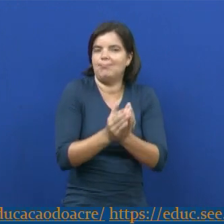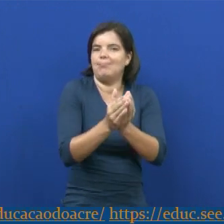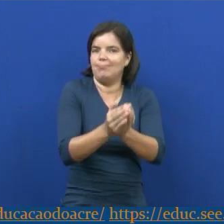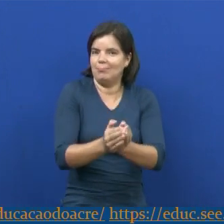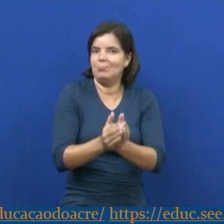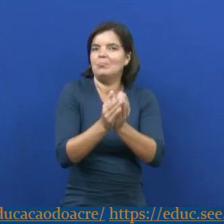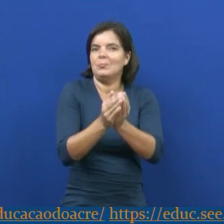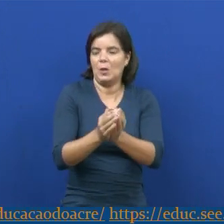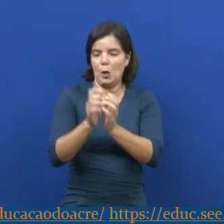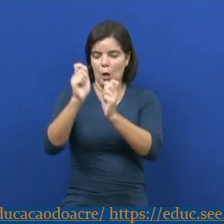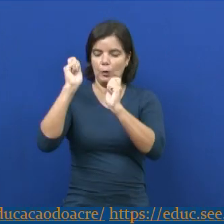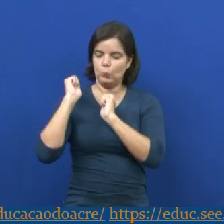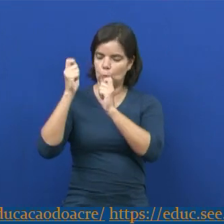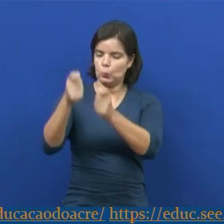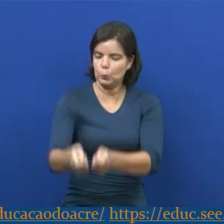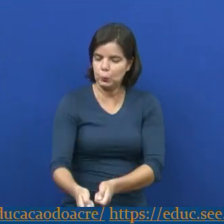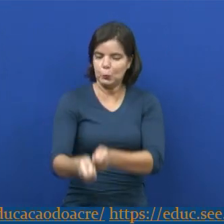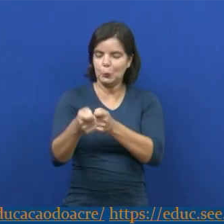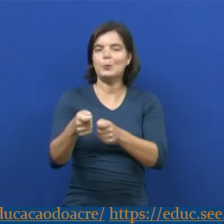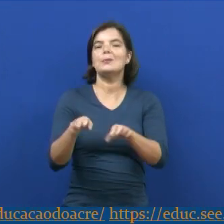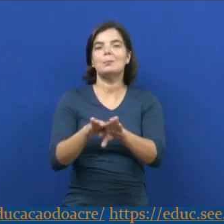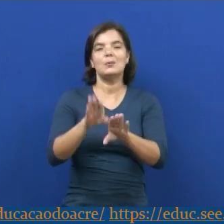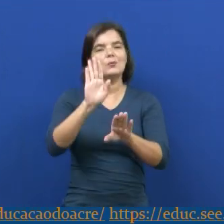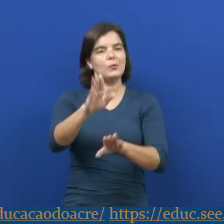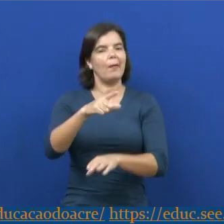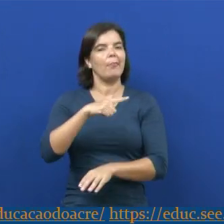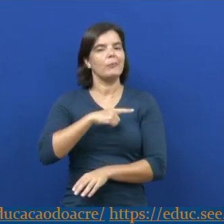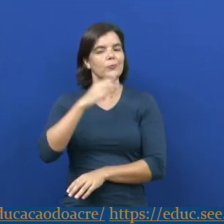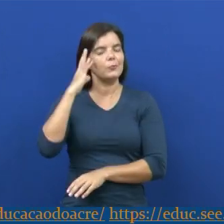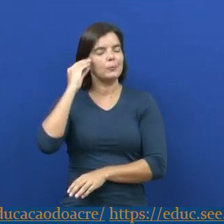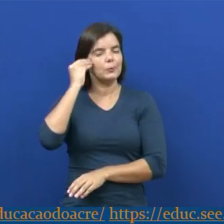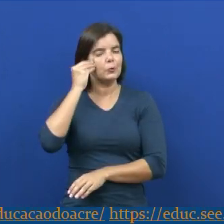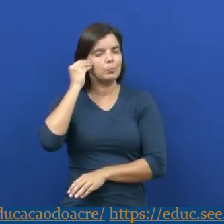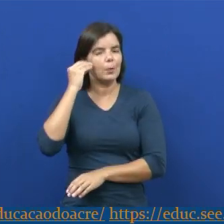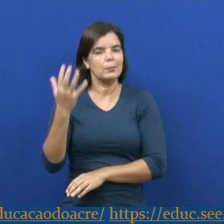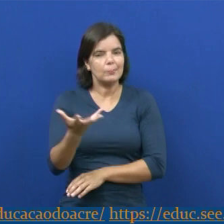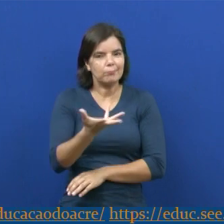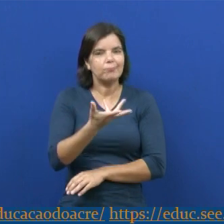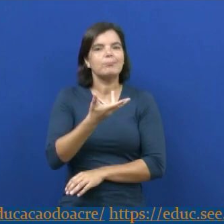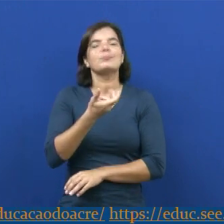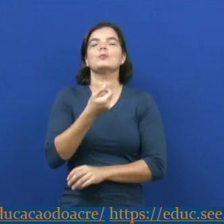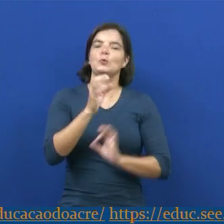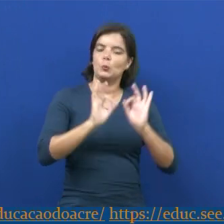eram pescadores, enfim, já tinham uma certa habilidade